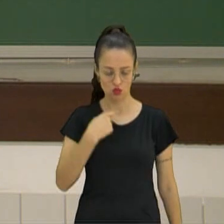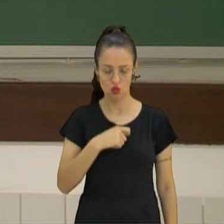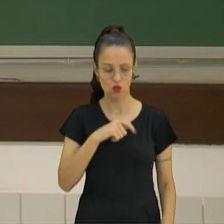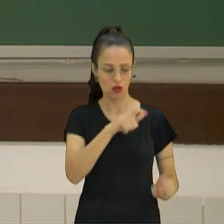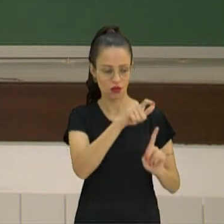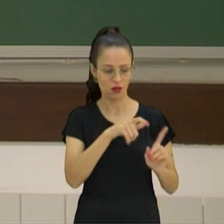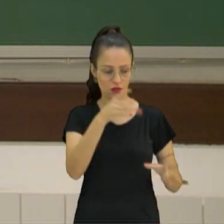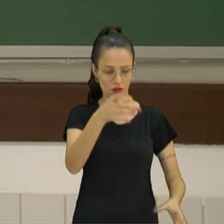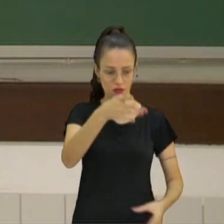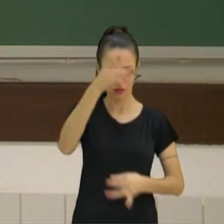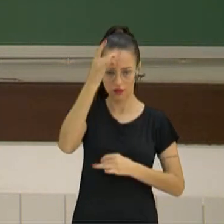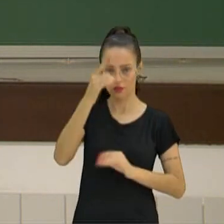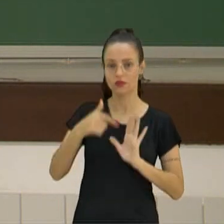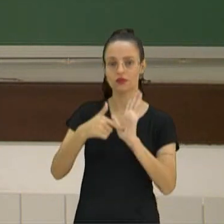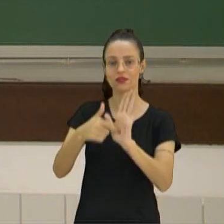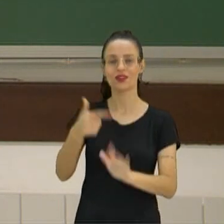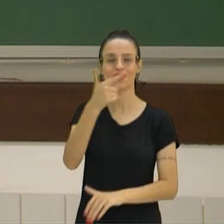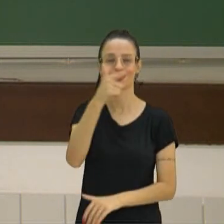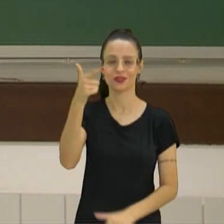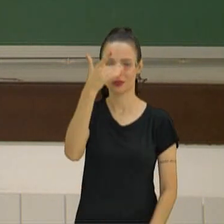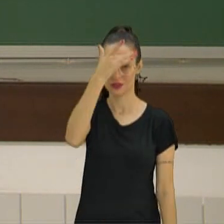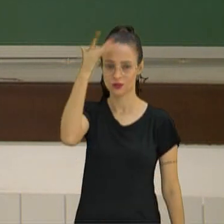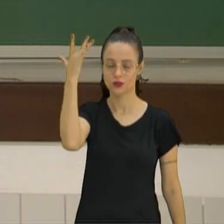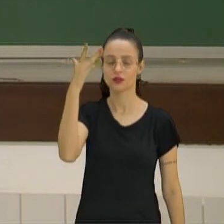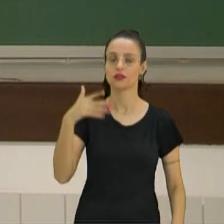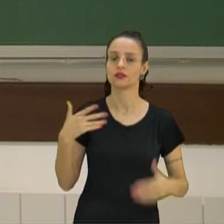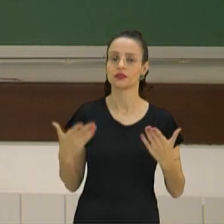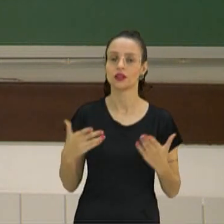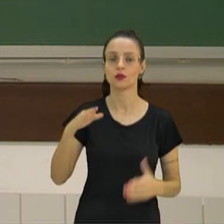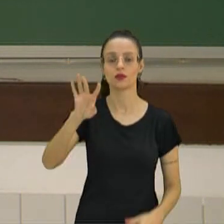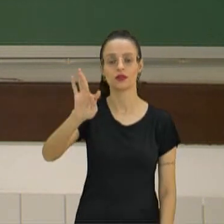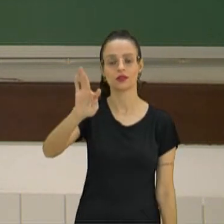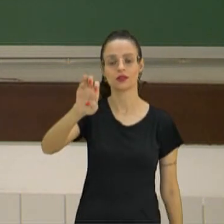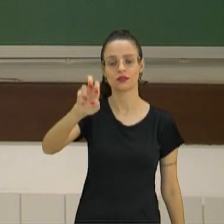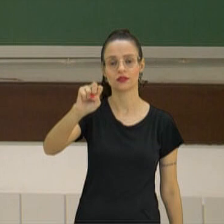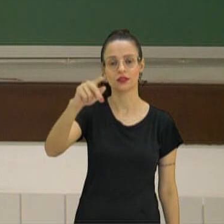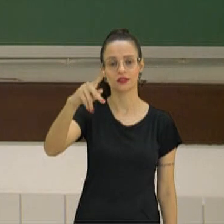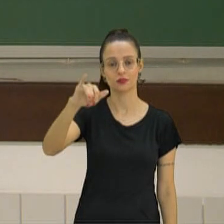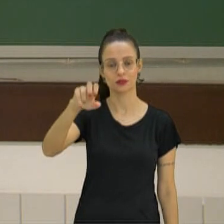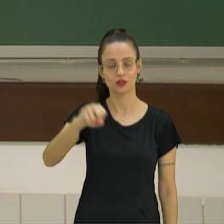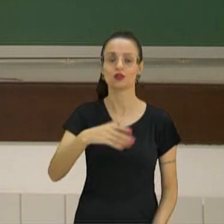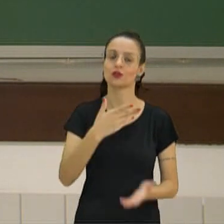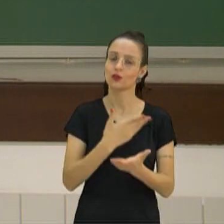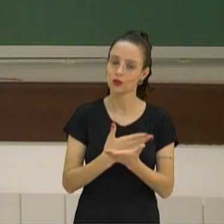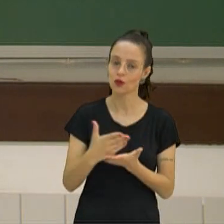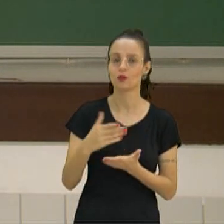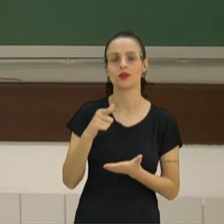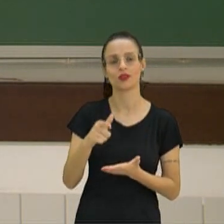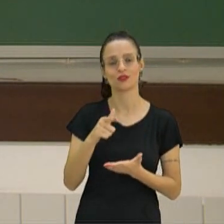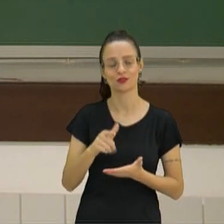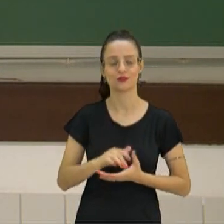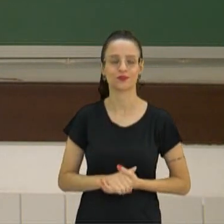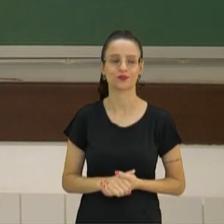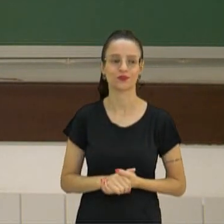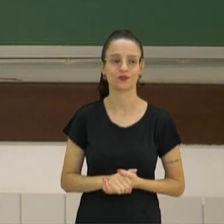passar verdade sendo uma outra pessoa. Então, foi o Téspis que começou humildemente na sua